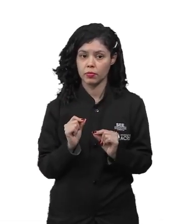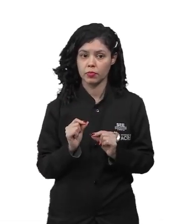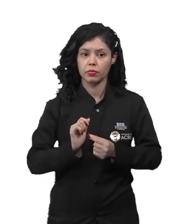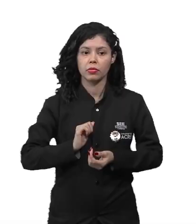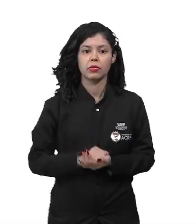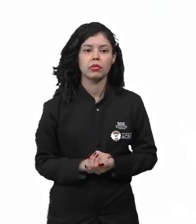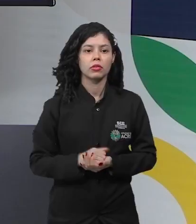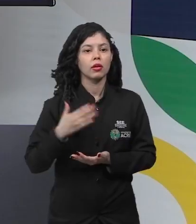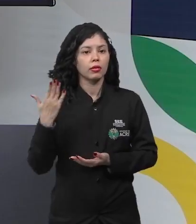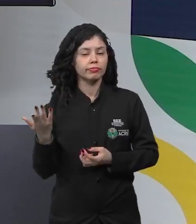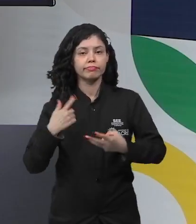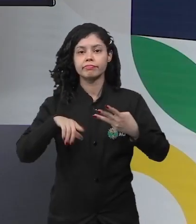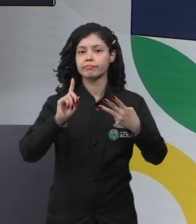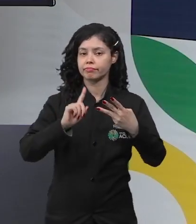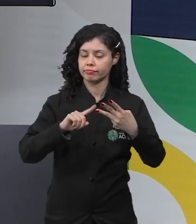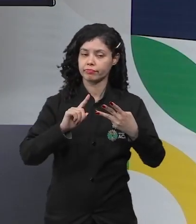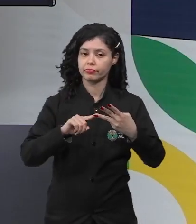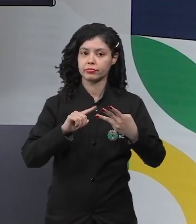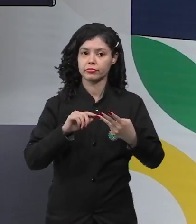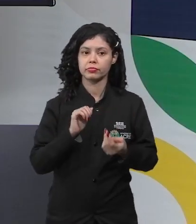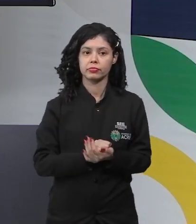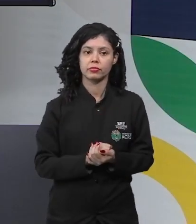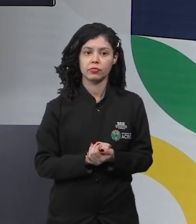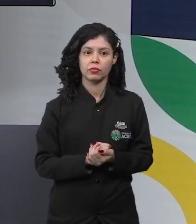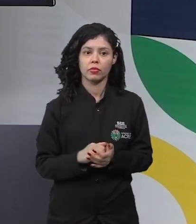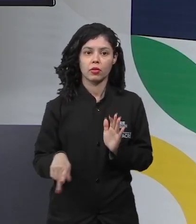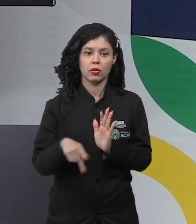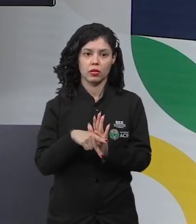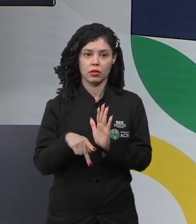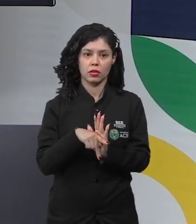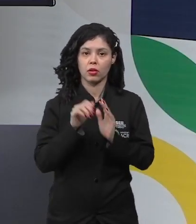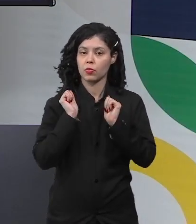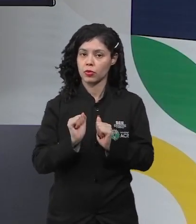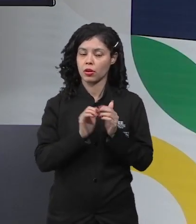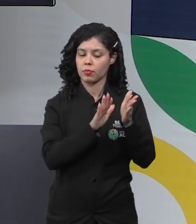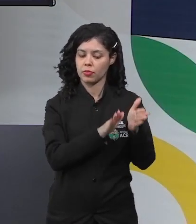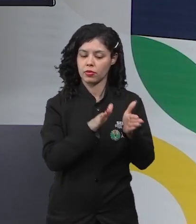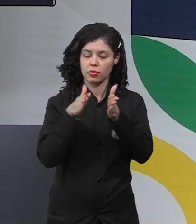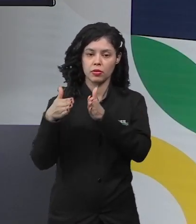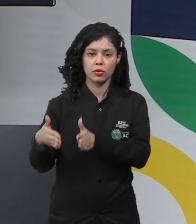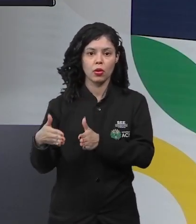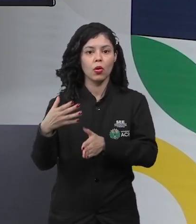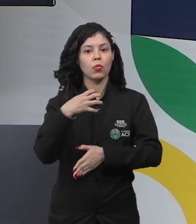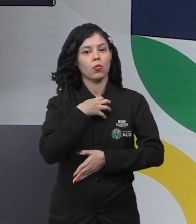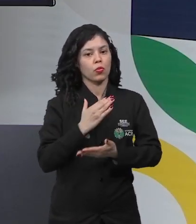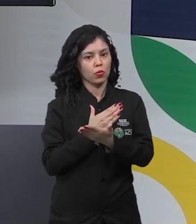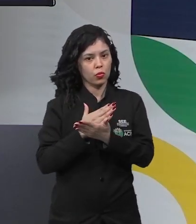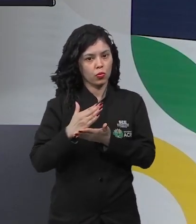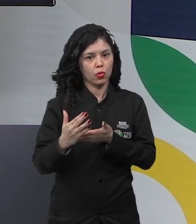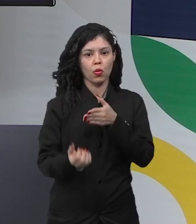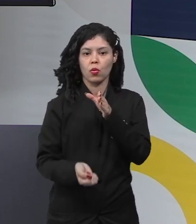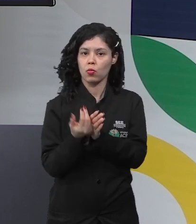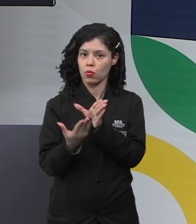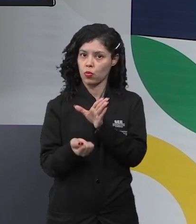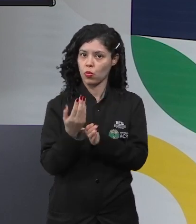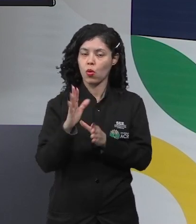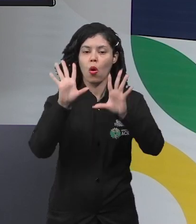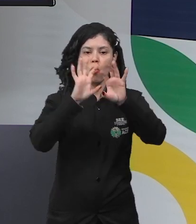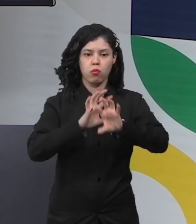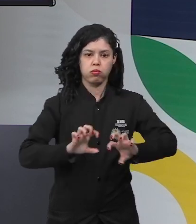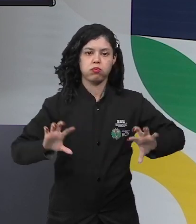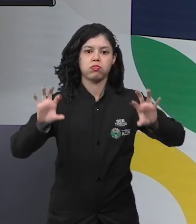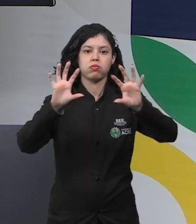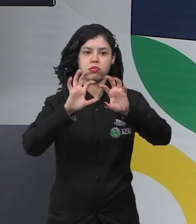acetogênese. Nessa fase, ele se torna crucial, pois é a partir desse momento que vai começar a produção de biogás, que